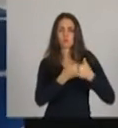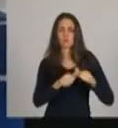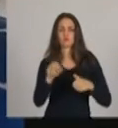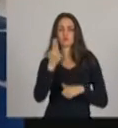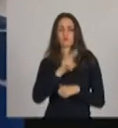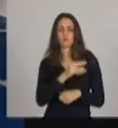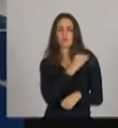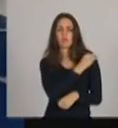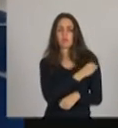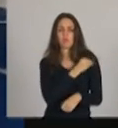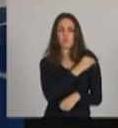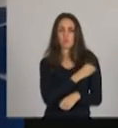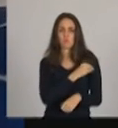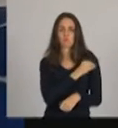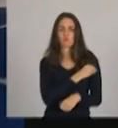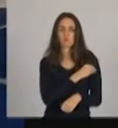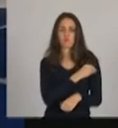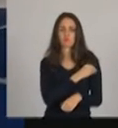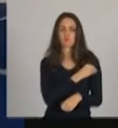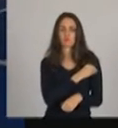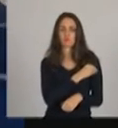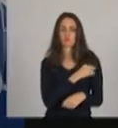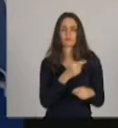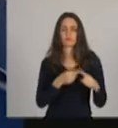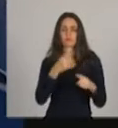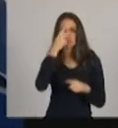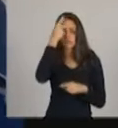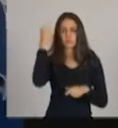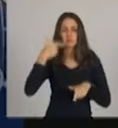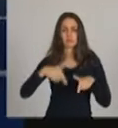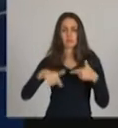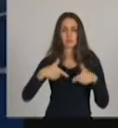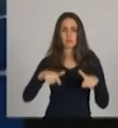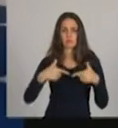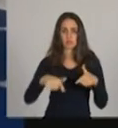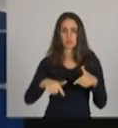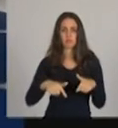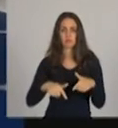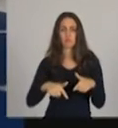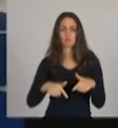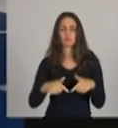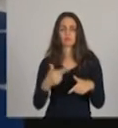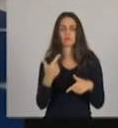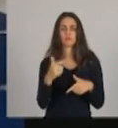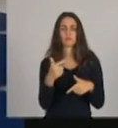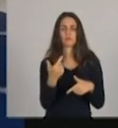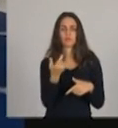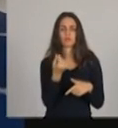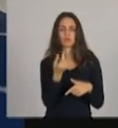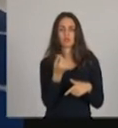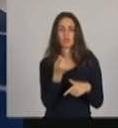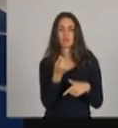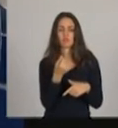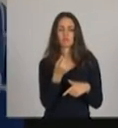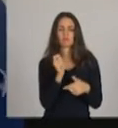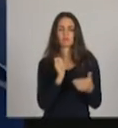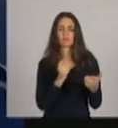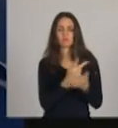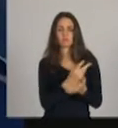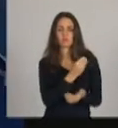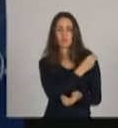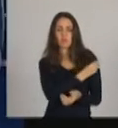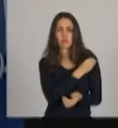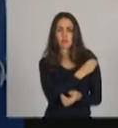do álcool para não permitir que os trabalhadores, aqueles que não têm condição própria,